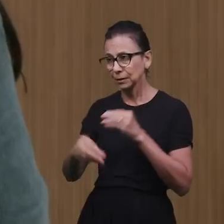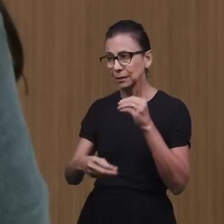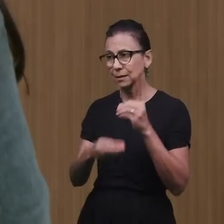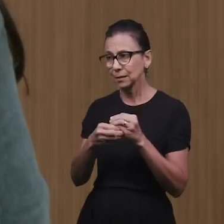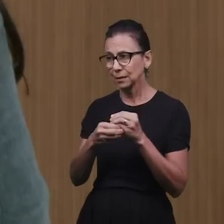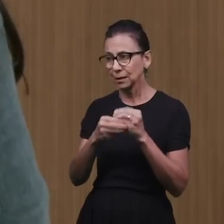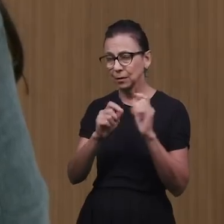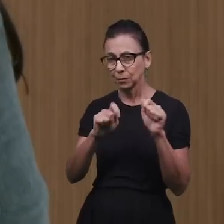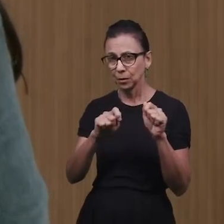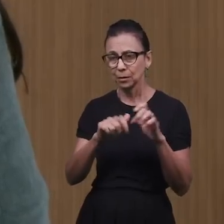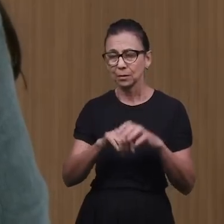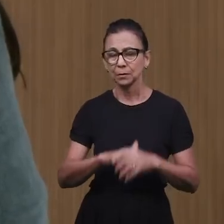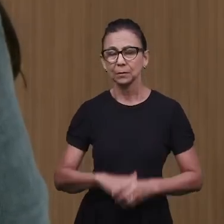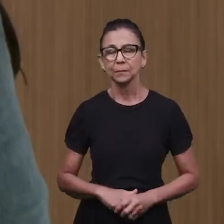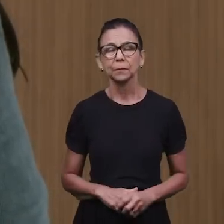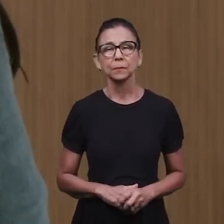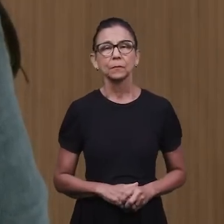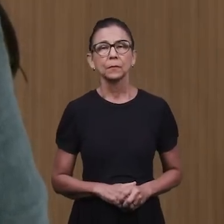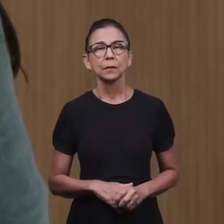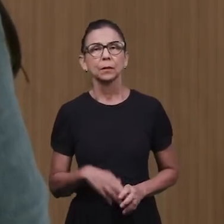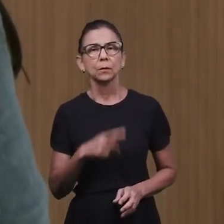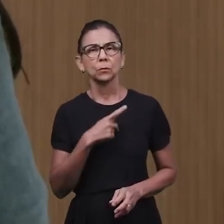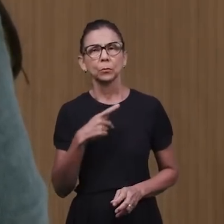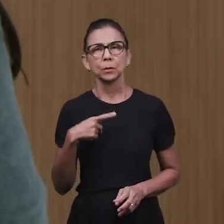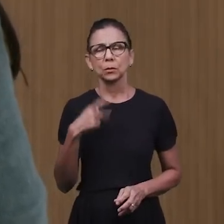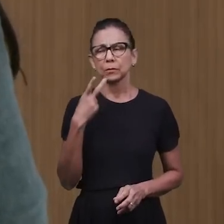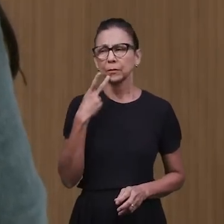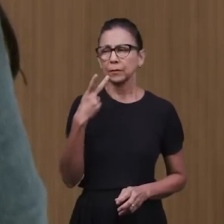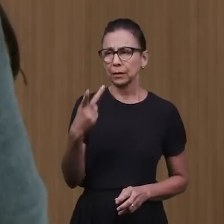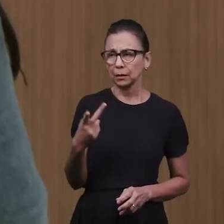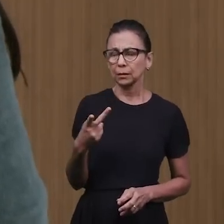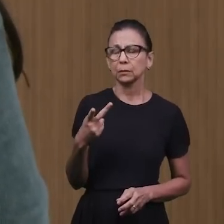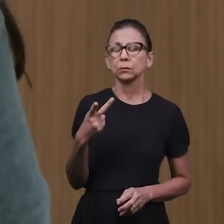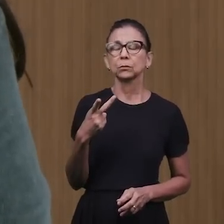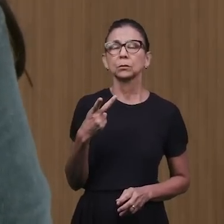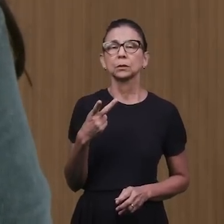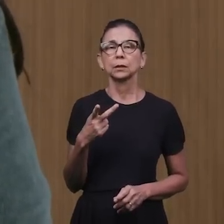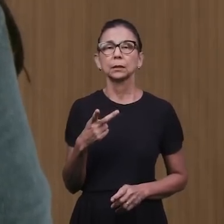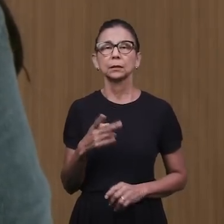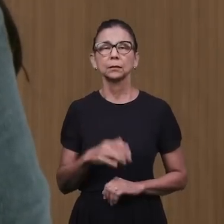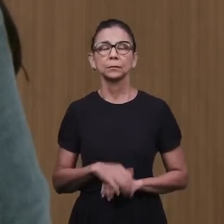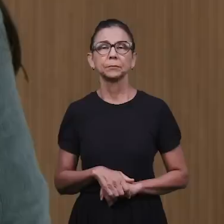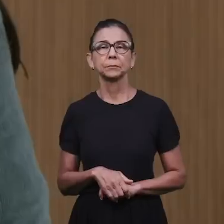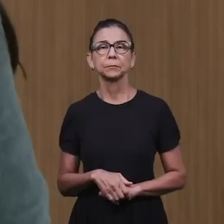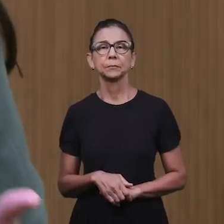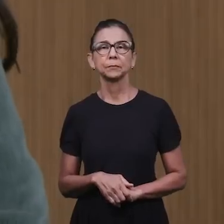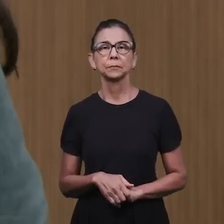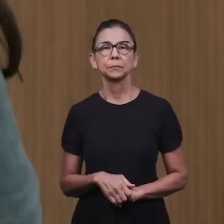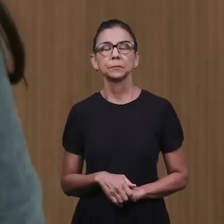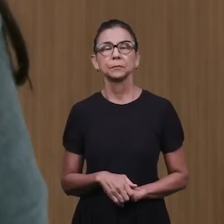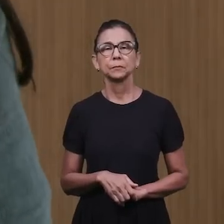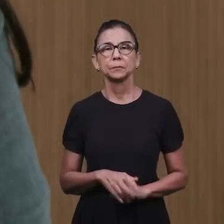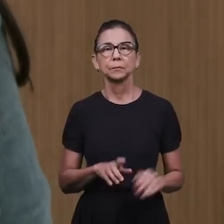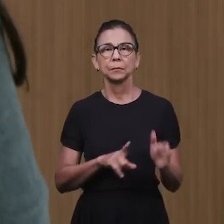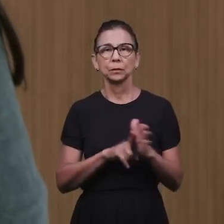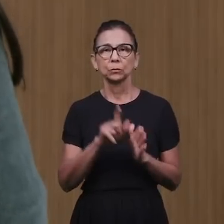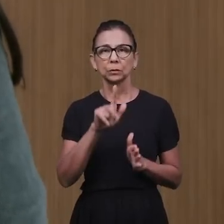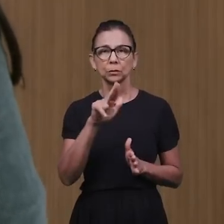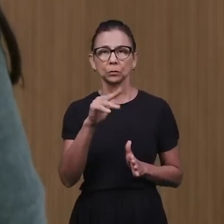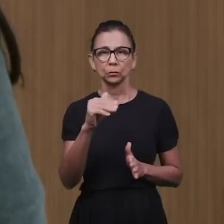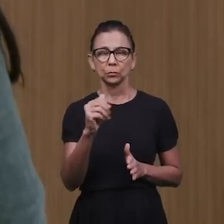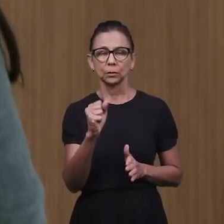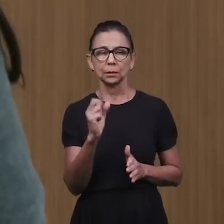mencionou, né? Se o teu olho te escandaliza, né, arranque. Então, a minha primeira